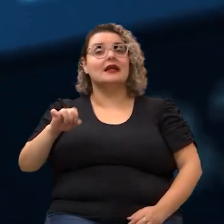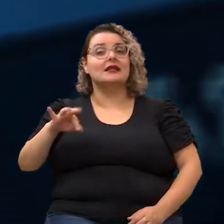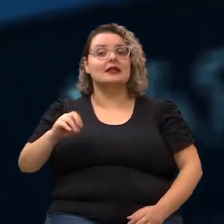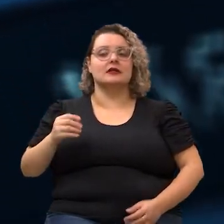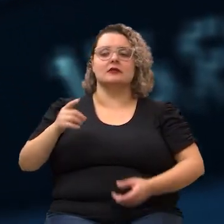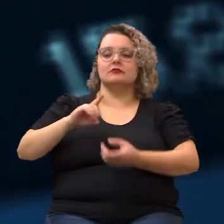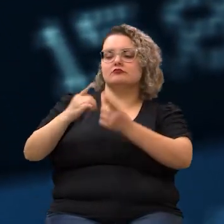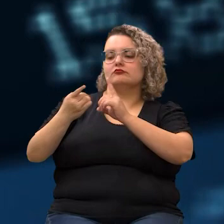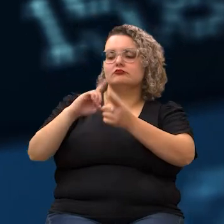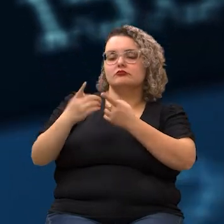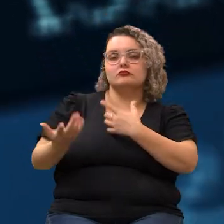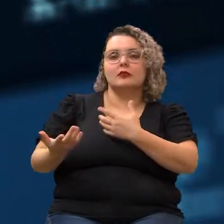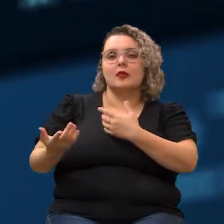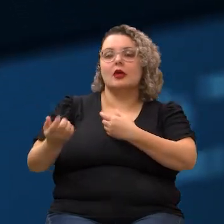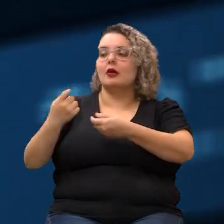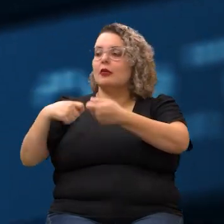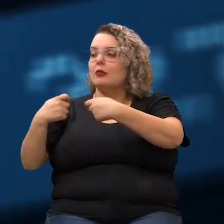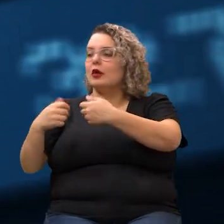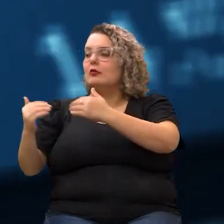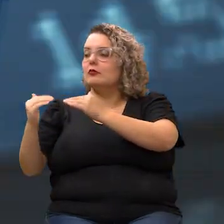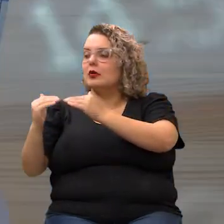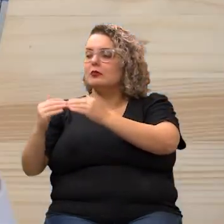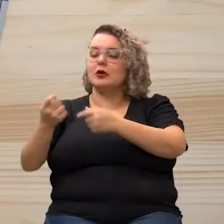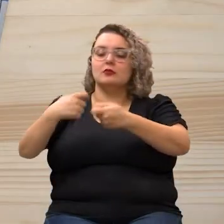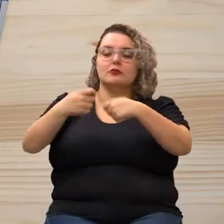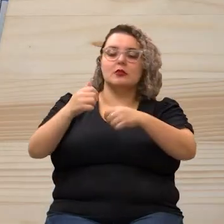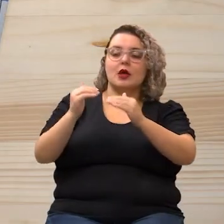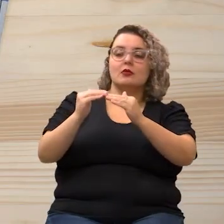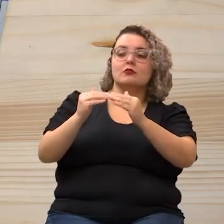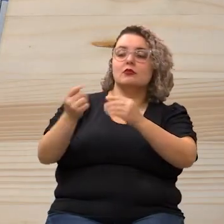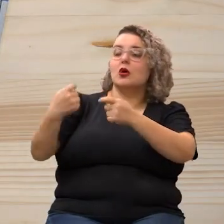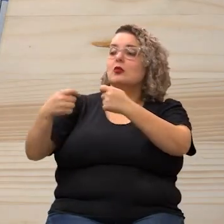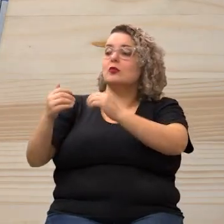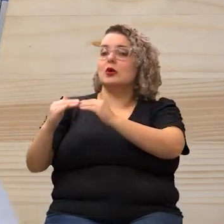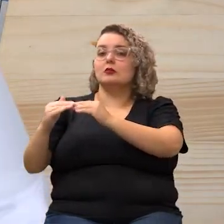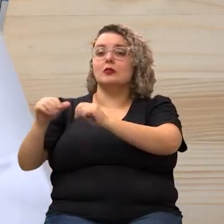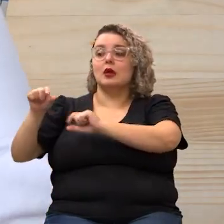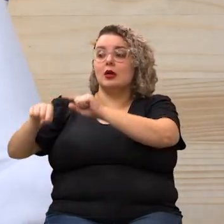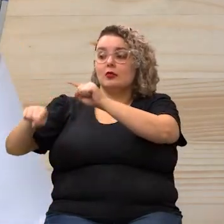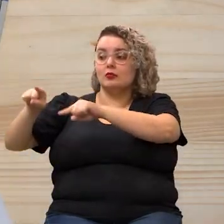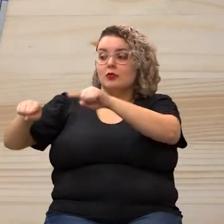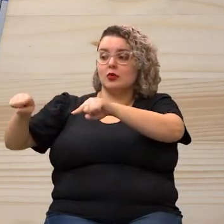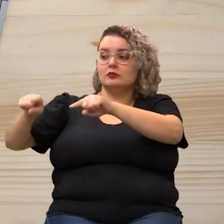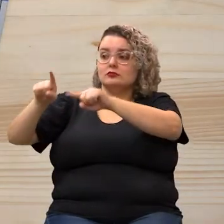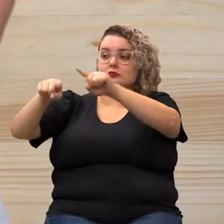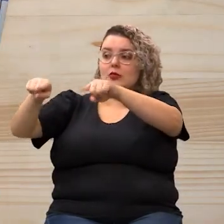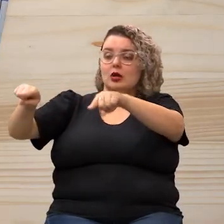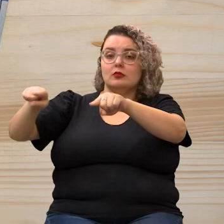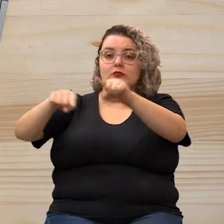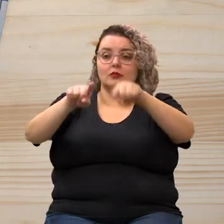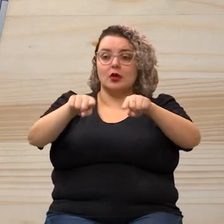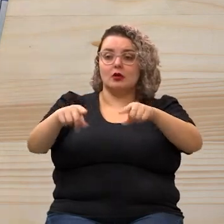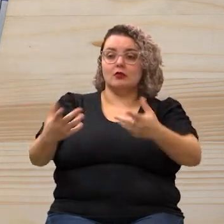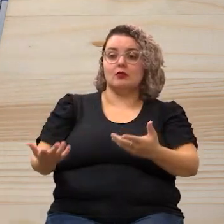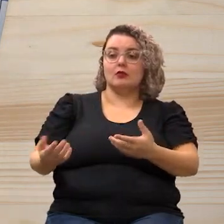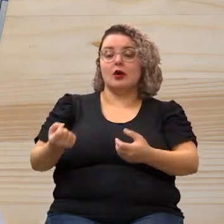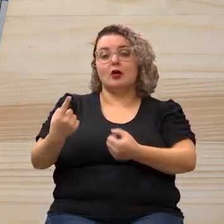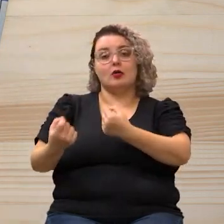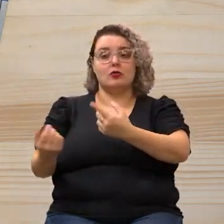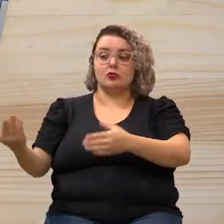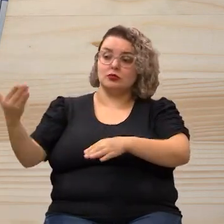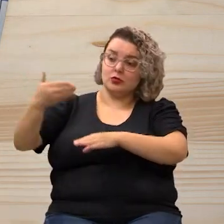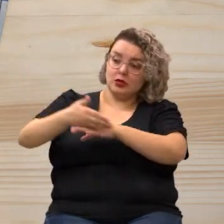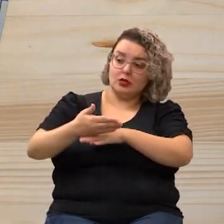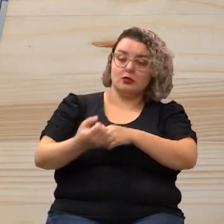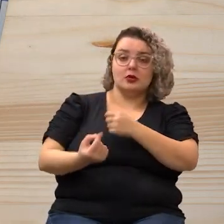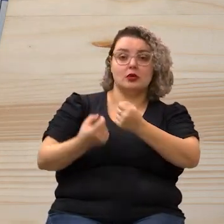dinâmica, então conforme o volume de negociações de determinados ativos mudam, uns ativos entram, outros saem,